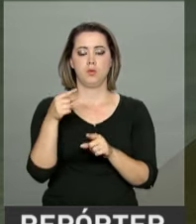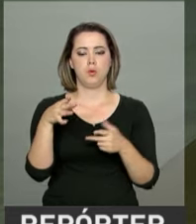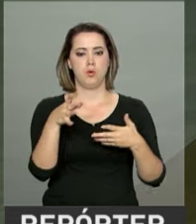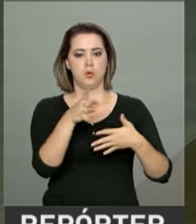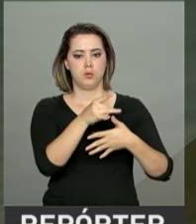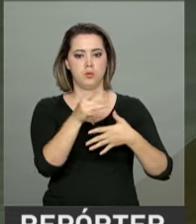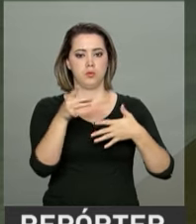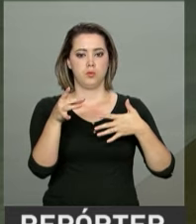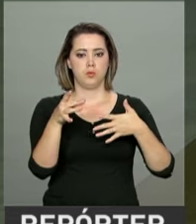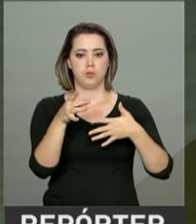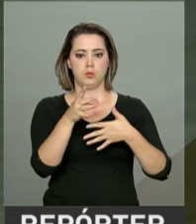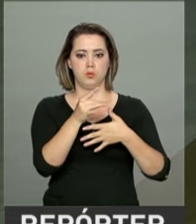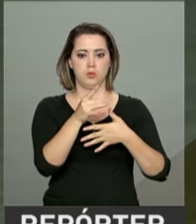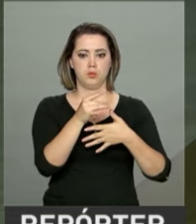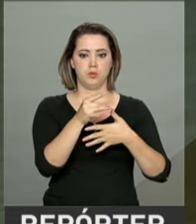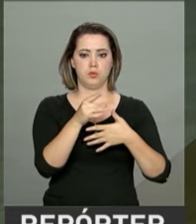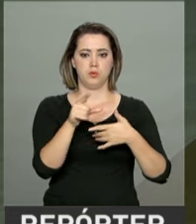processo